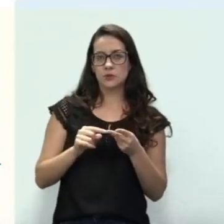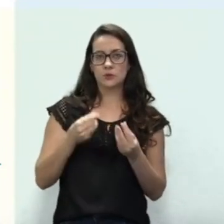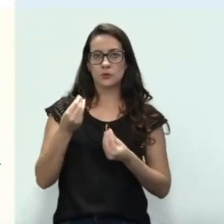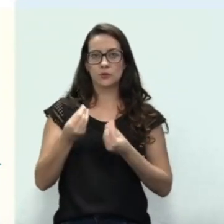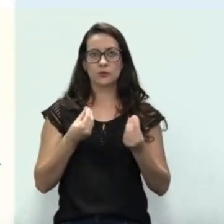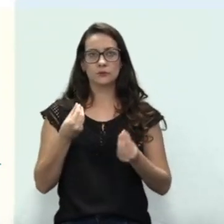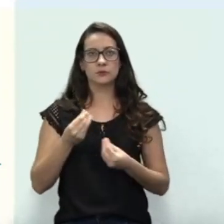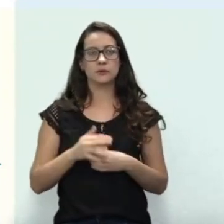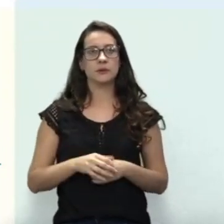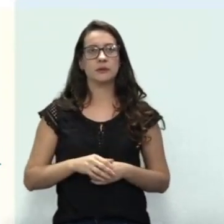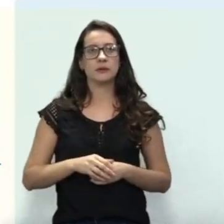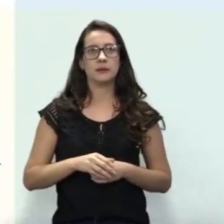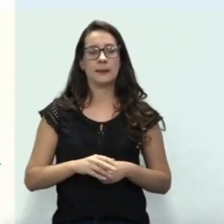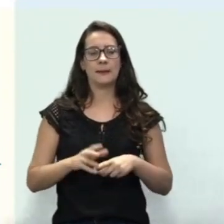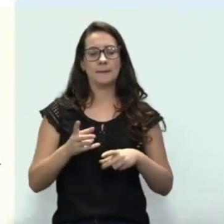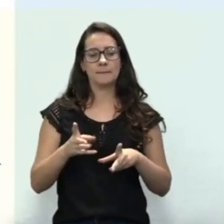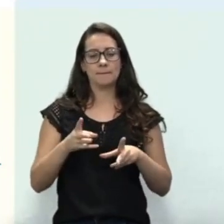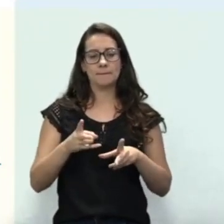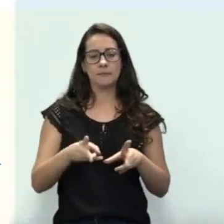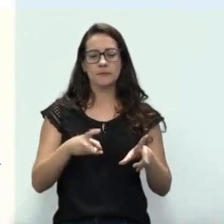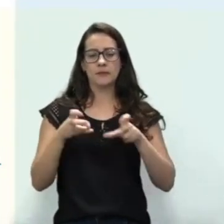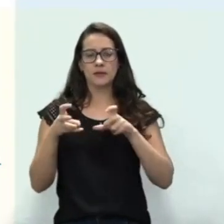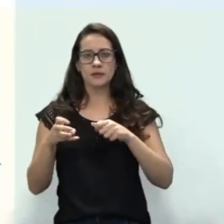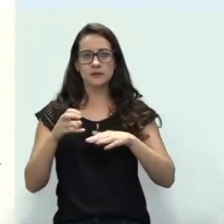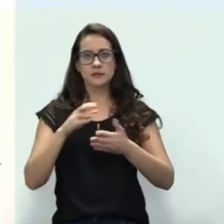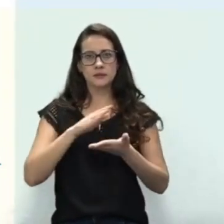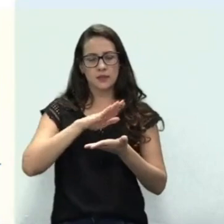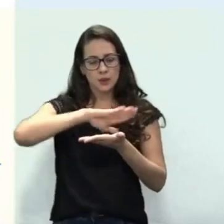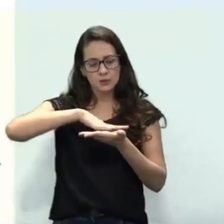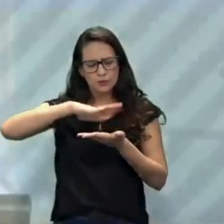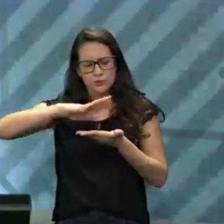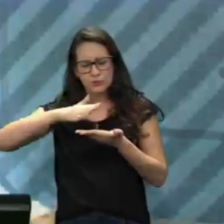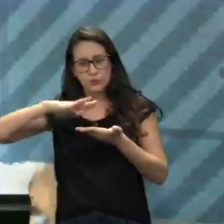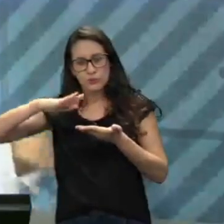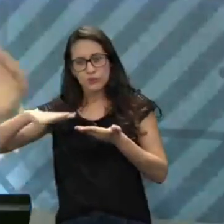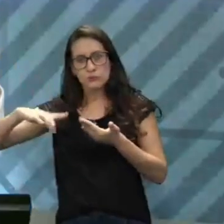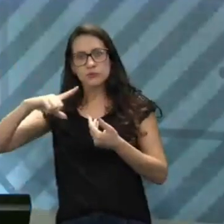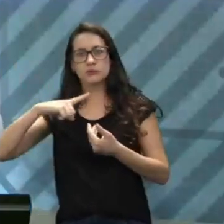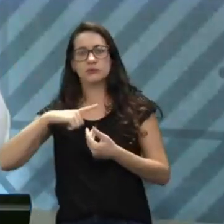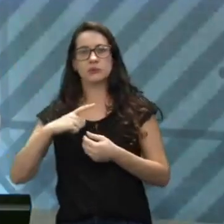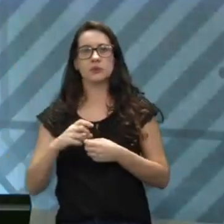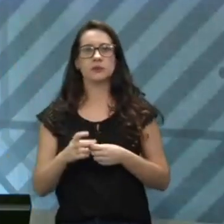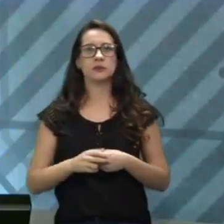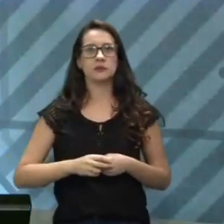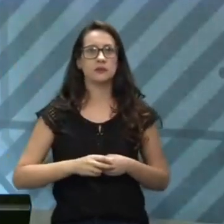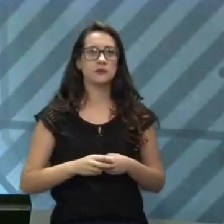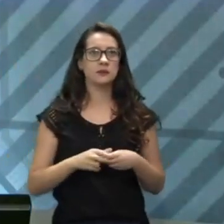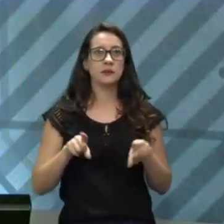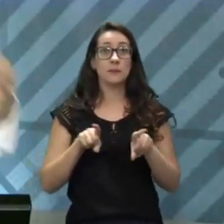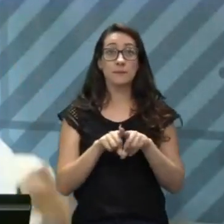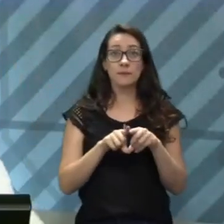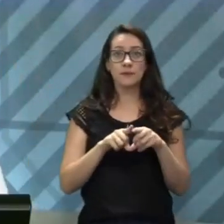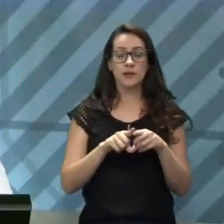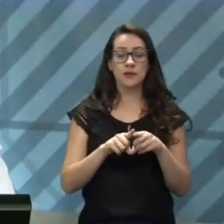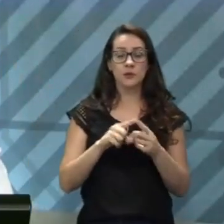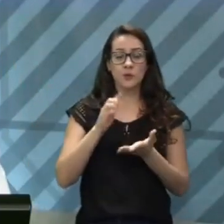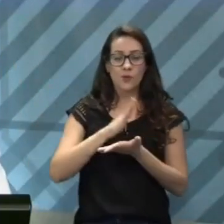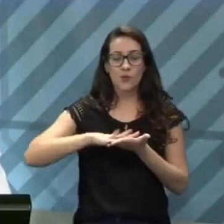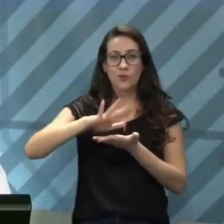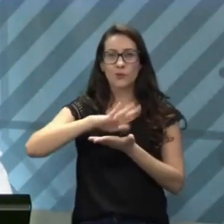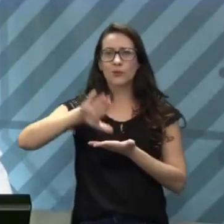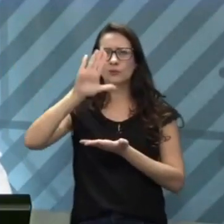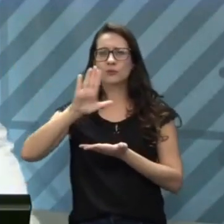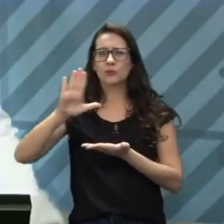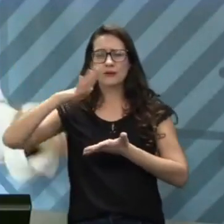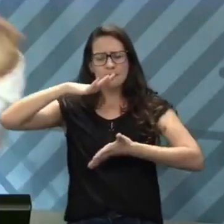vai verificar a rugosidade superficial da barra e também a pressão que o concreto faz no momento